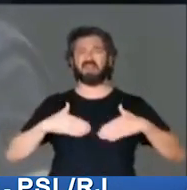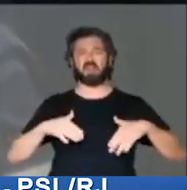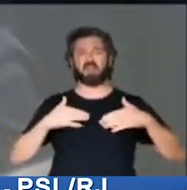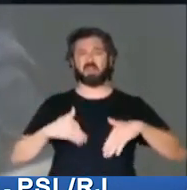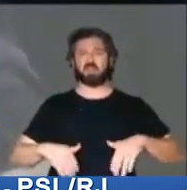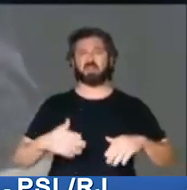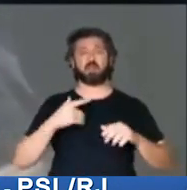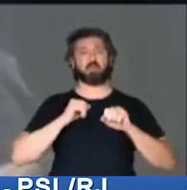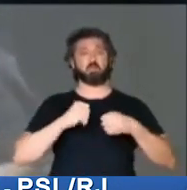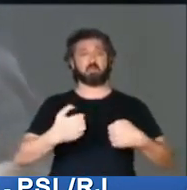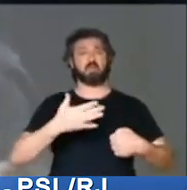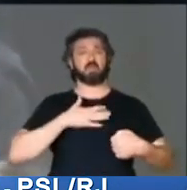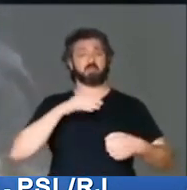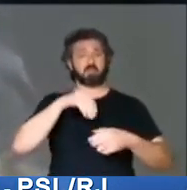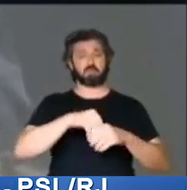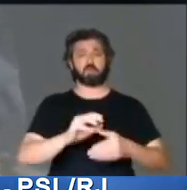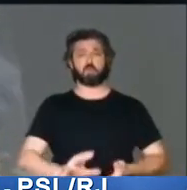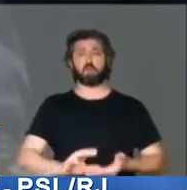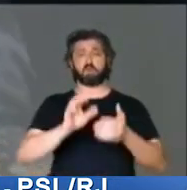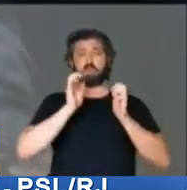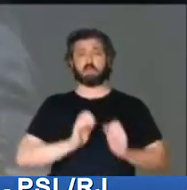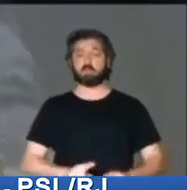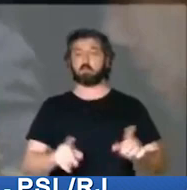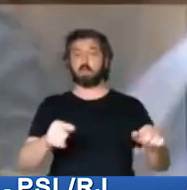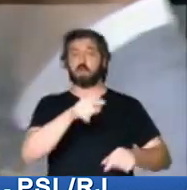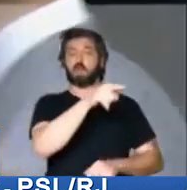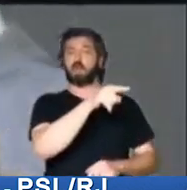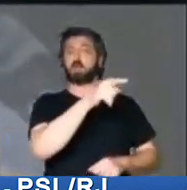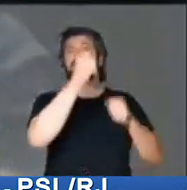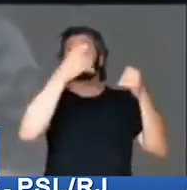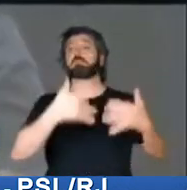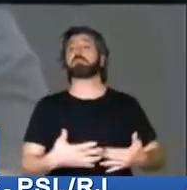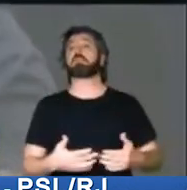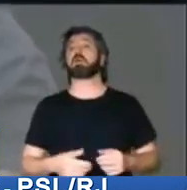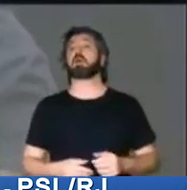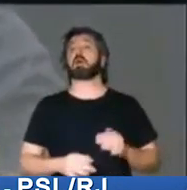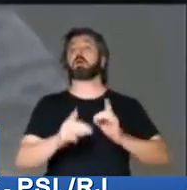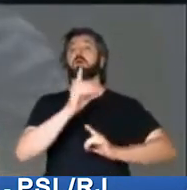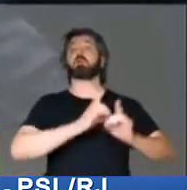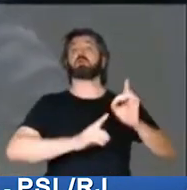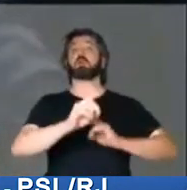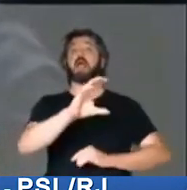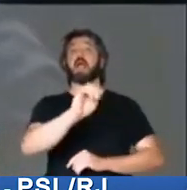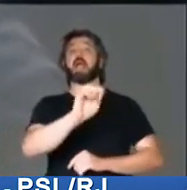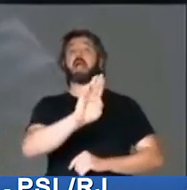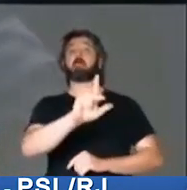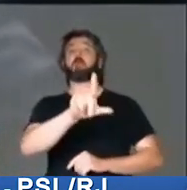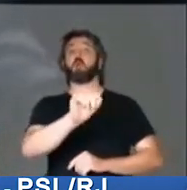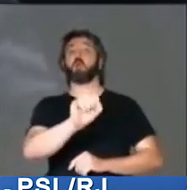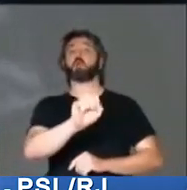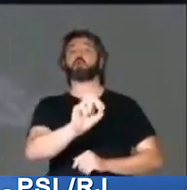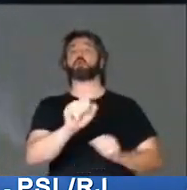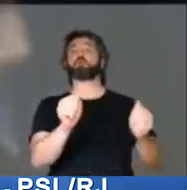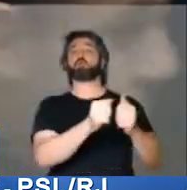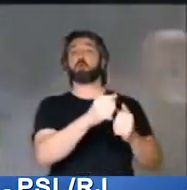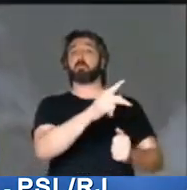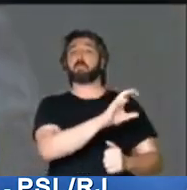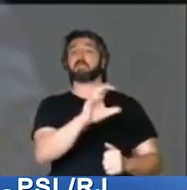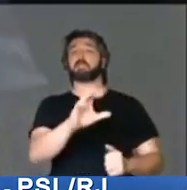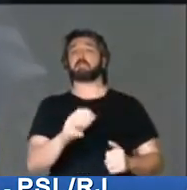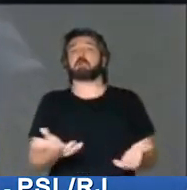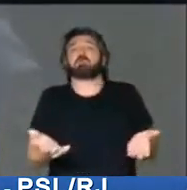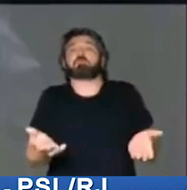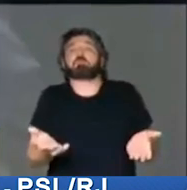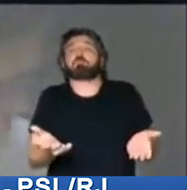tranquilidade para fazer minha defesa no Conselho de Ética. Agora, eles têm que explicar o diálogo cabuloso com o PCC. E